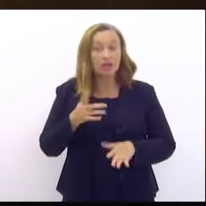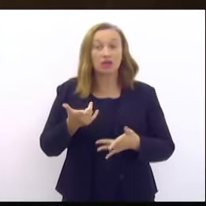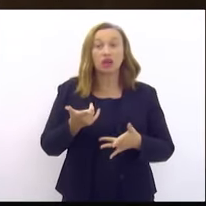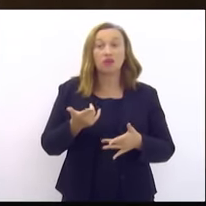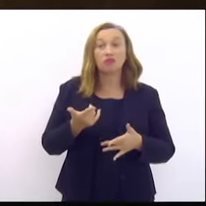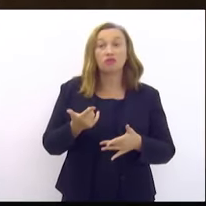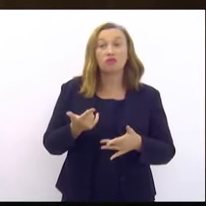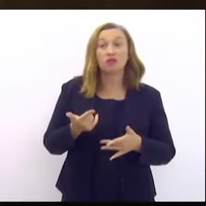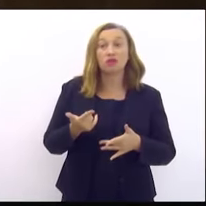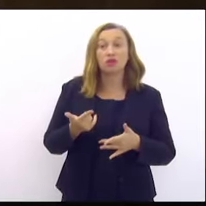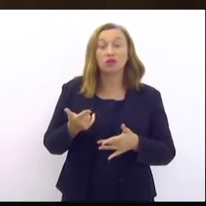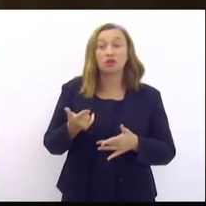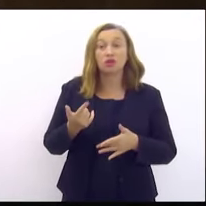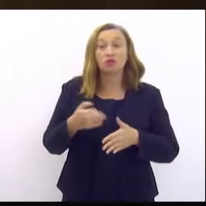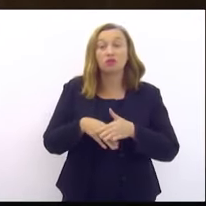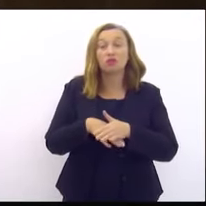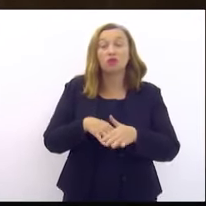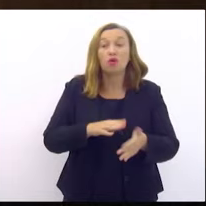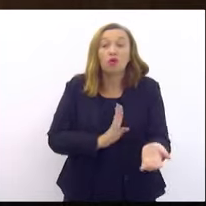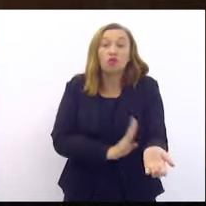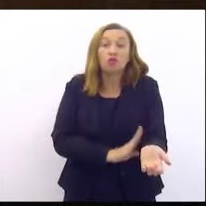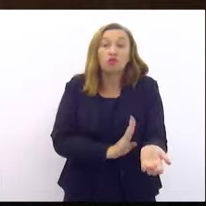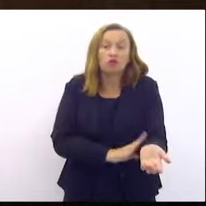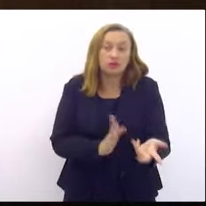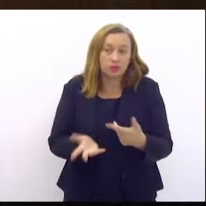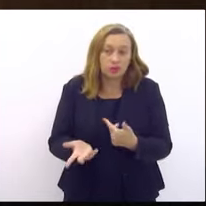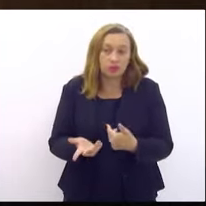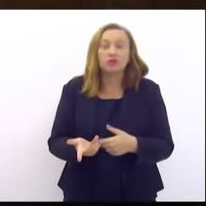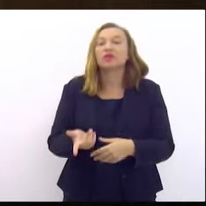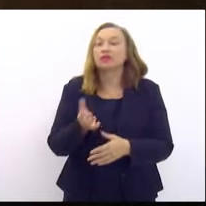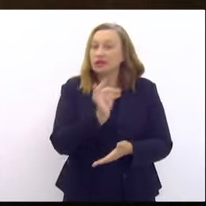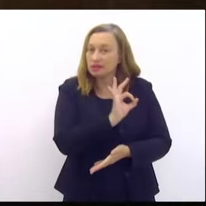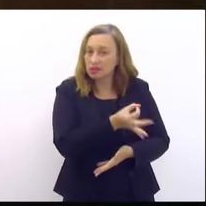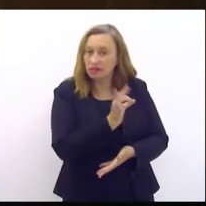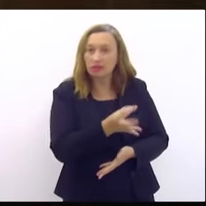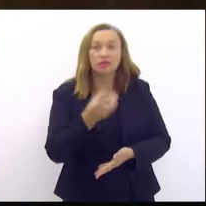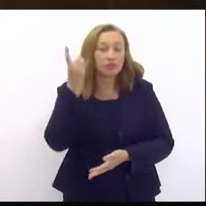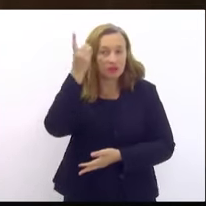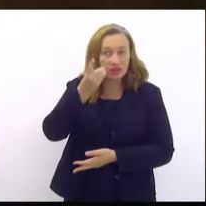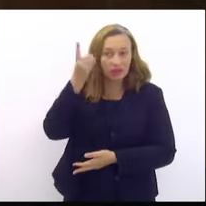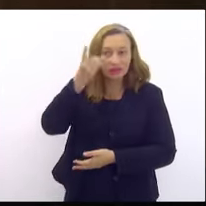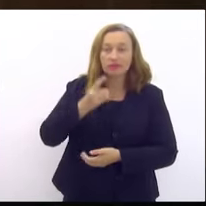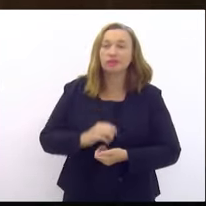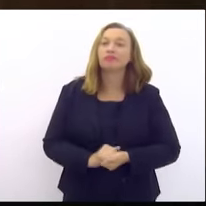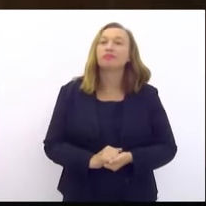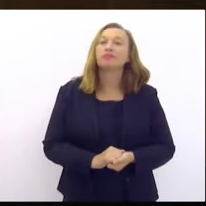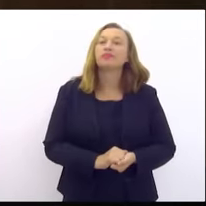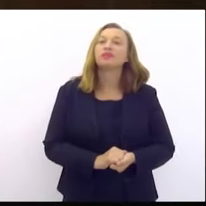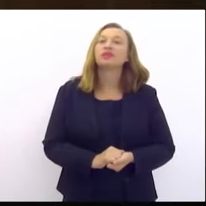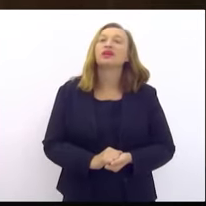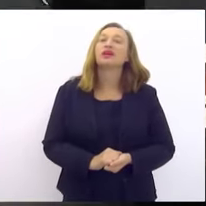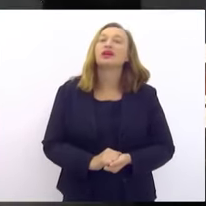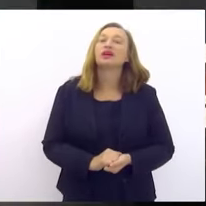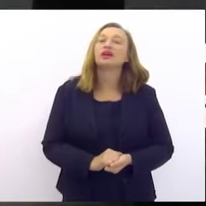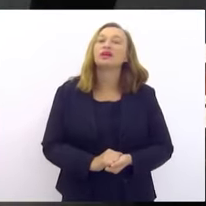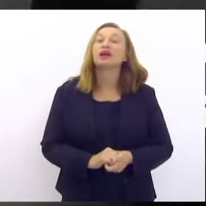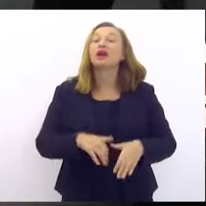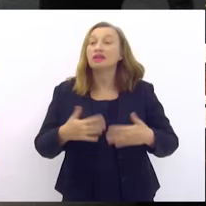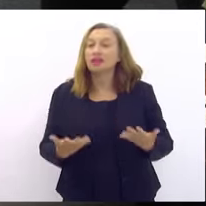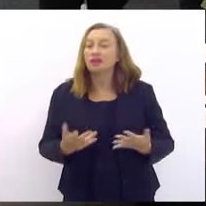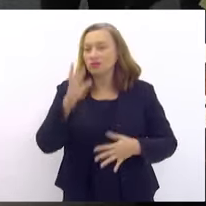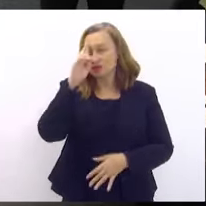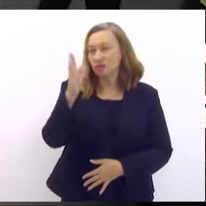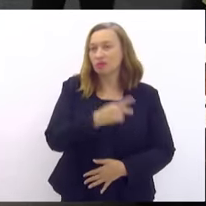rotina que não senhor tem plena razão Deputado eu retiro junto para não ficar soinho então senhora